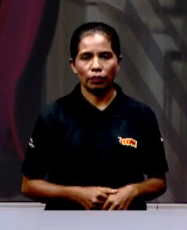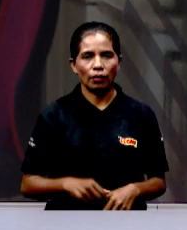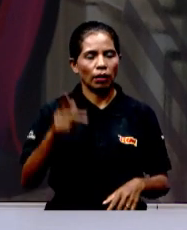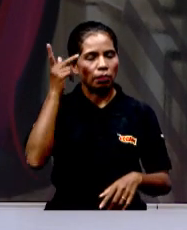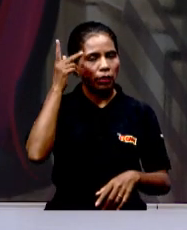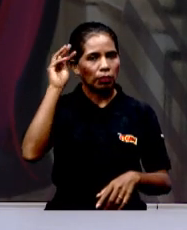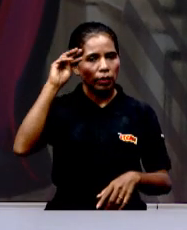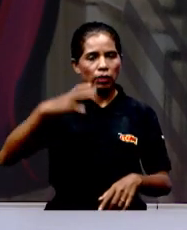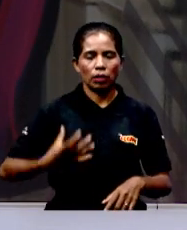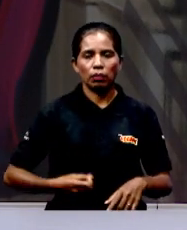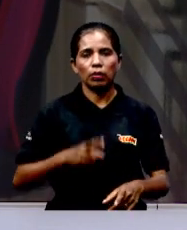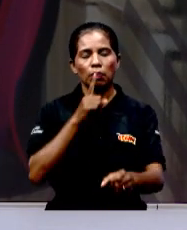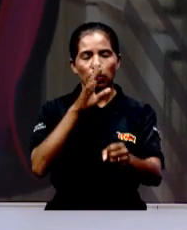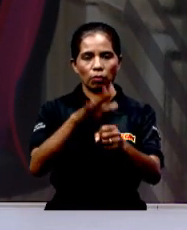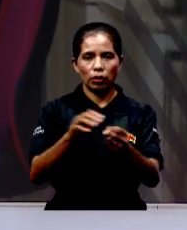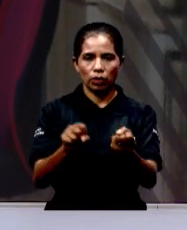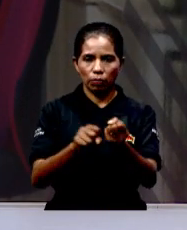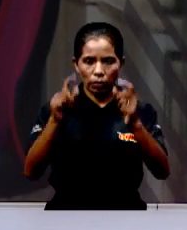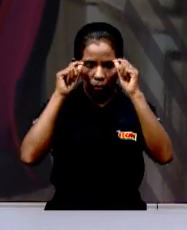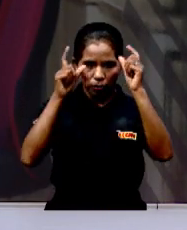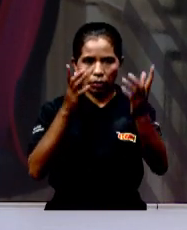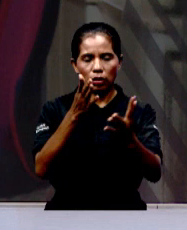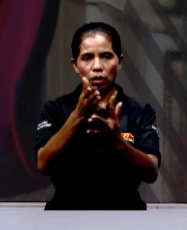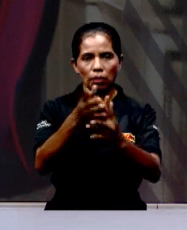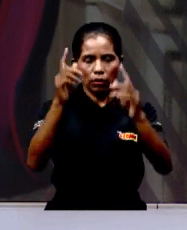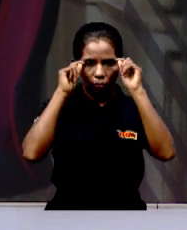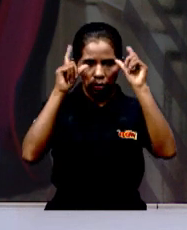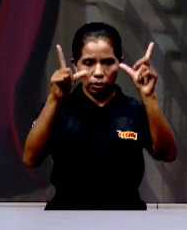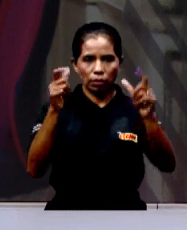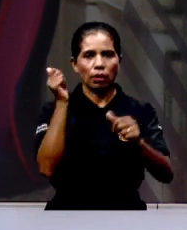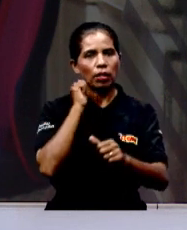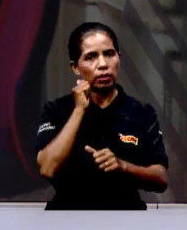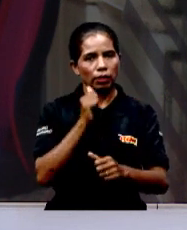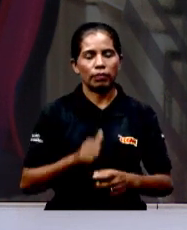Primeiro-ministro Camboja promete apoio a Timor-Leste na adesão à ASEAN.